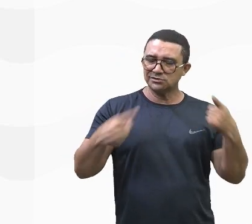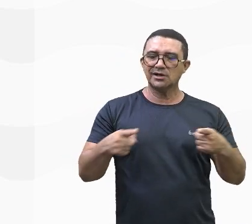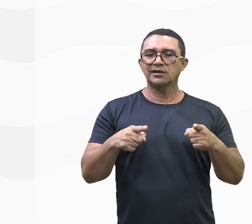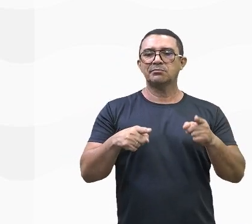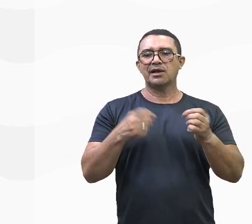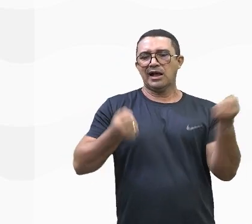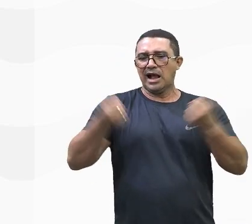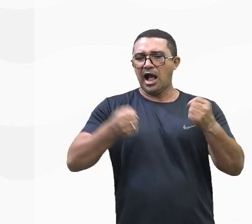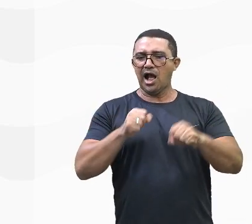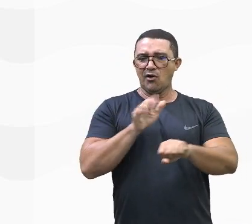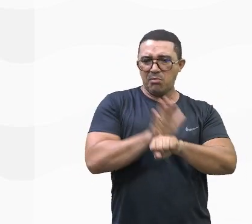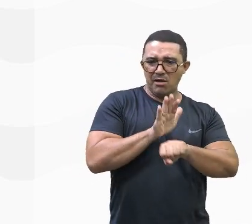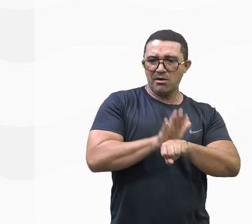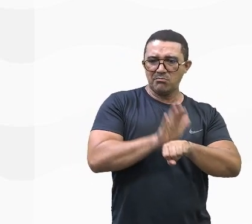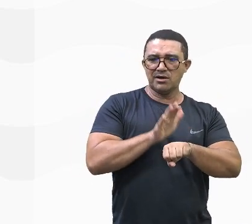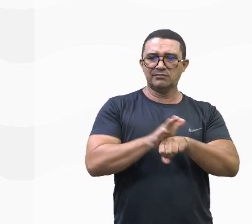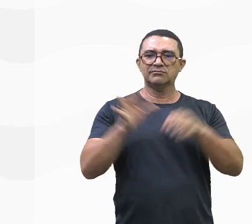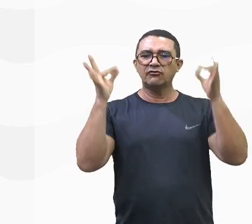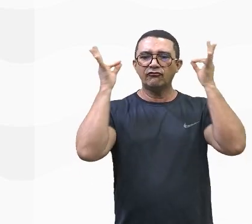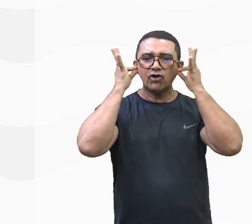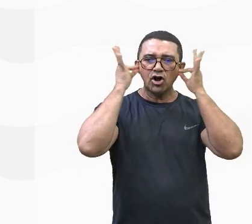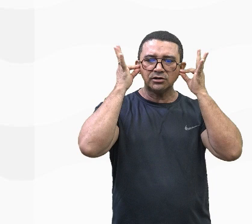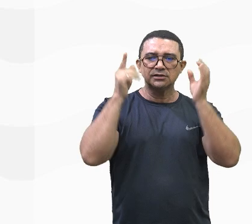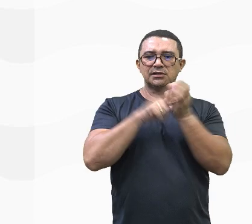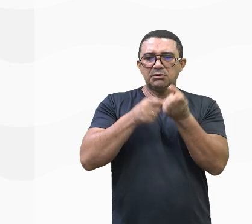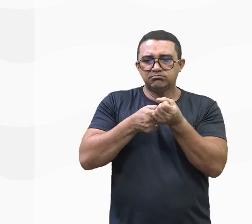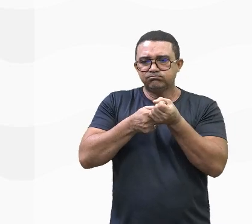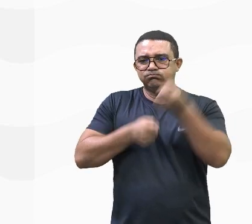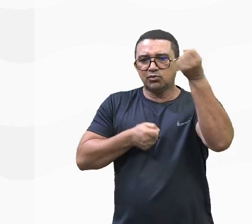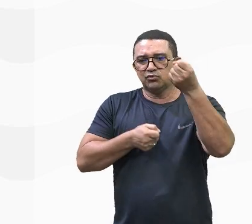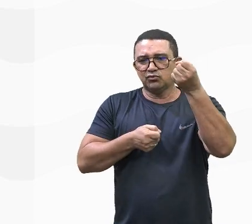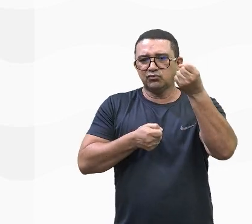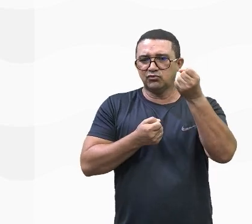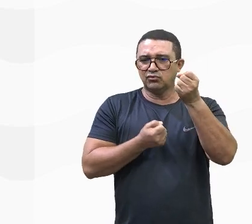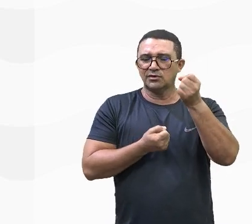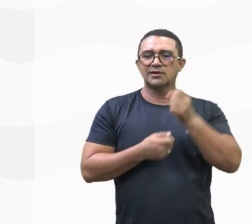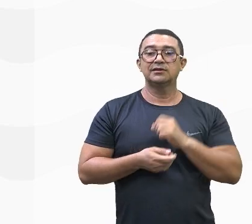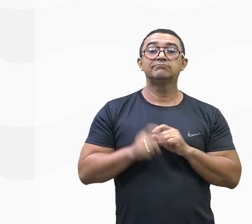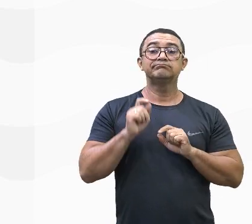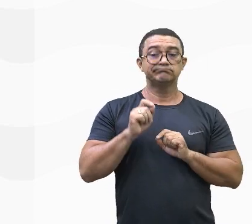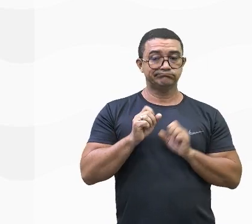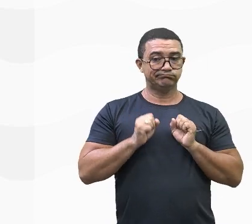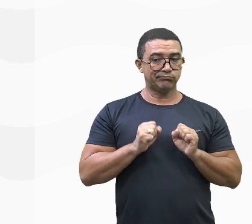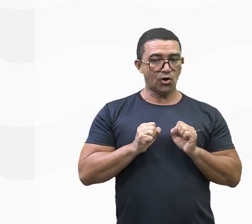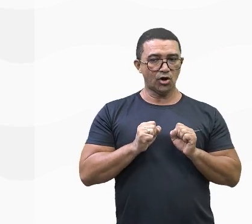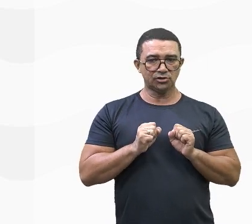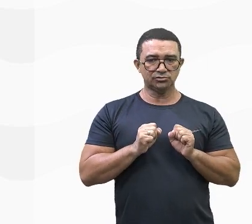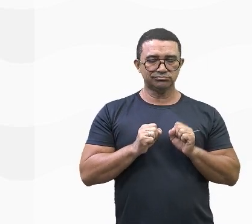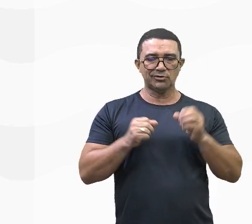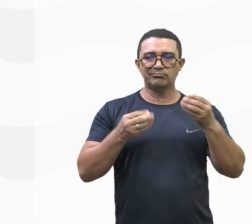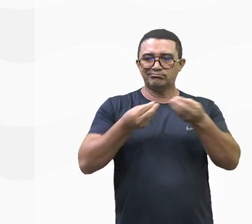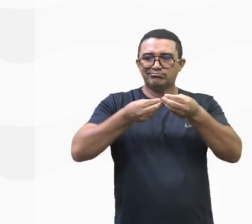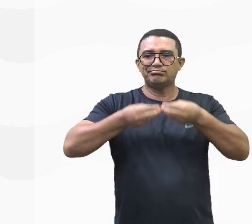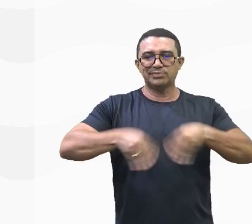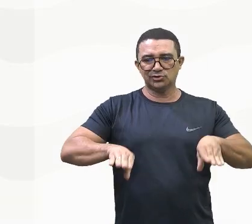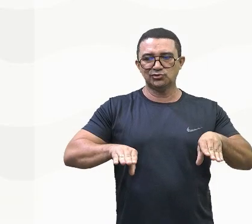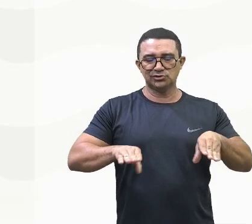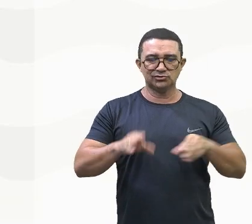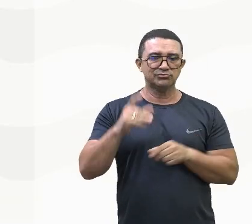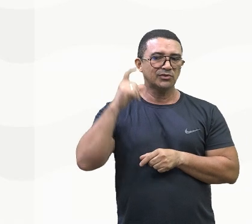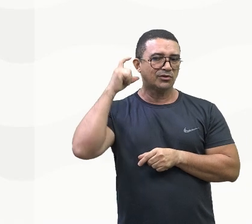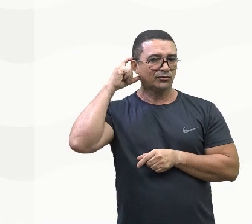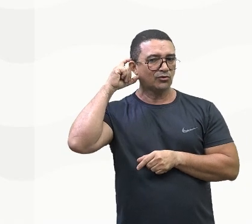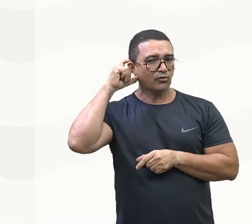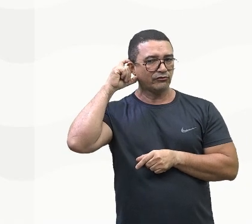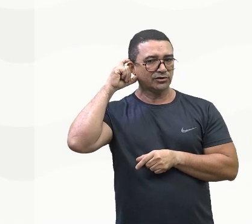buzinas, fones de ouvido e fogos de artifício podem prejudicar a audição.